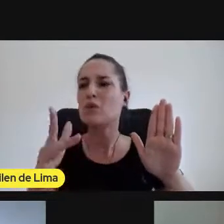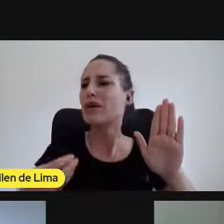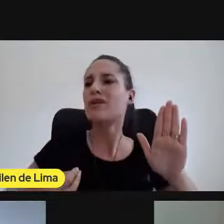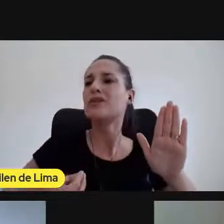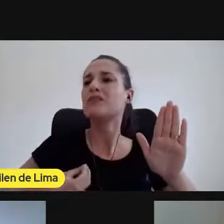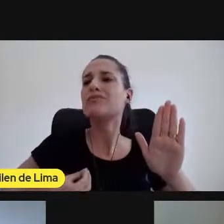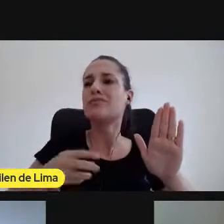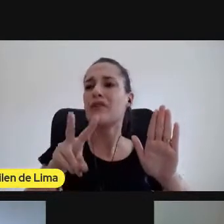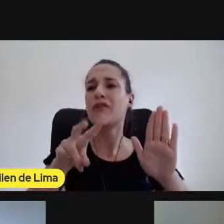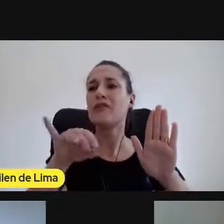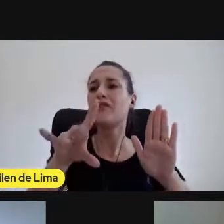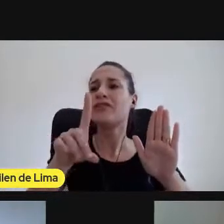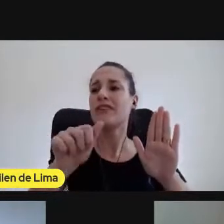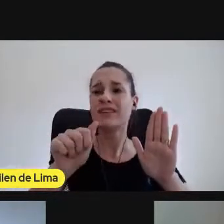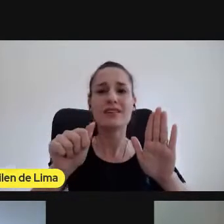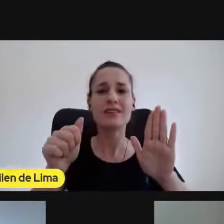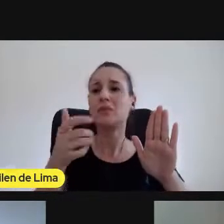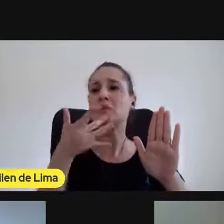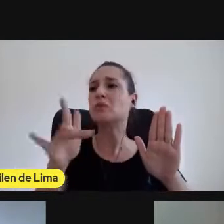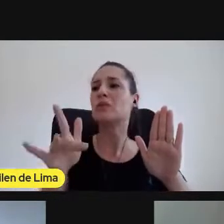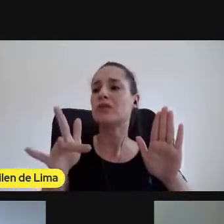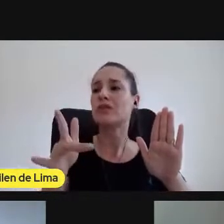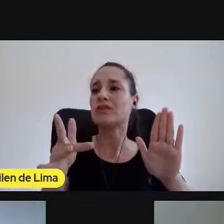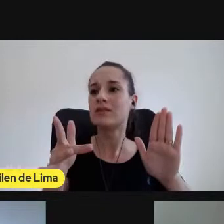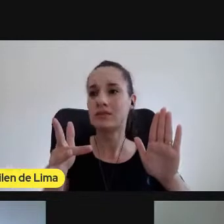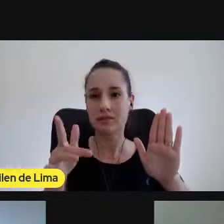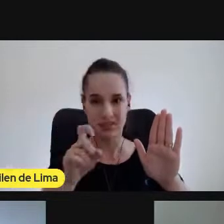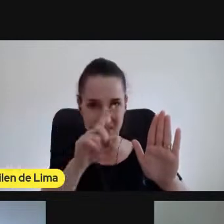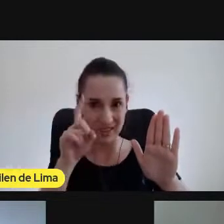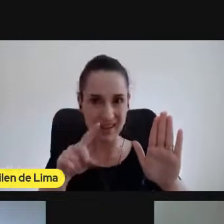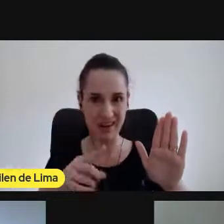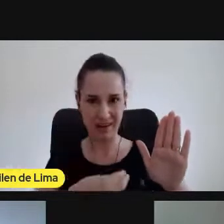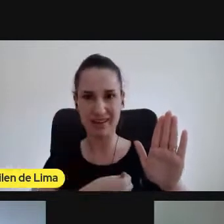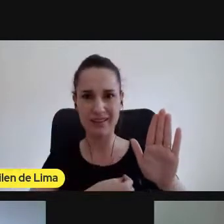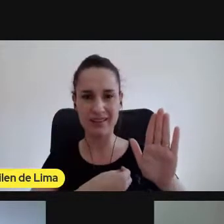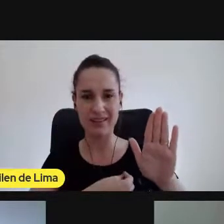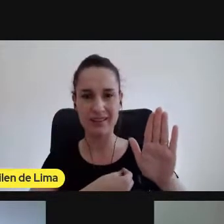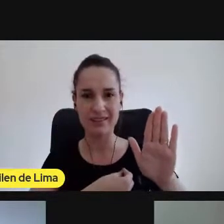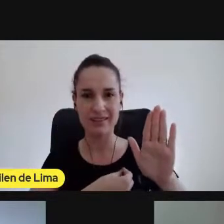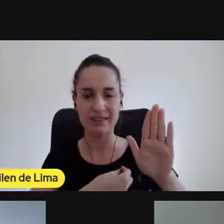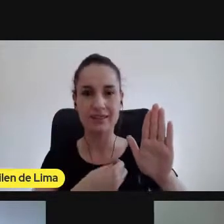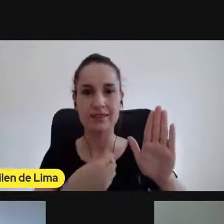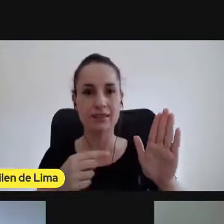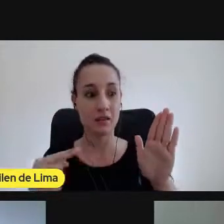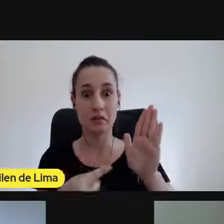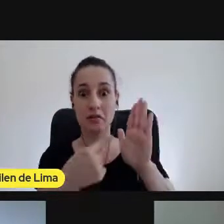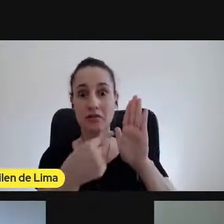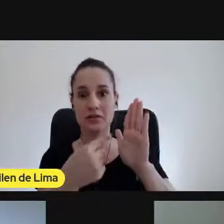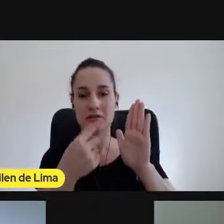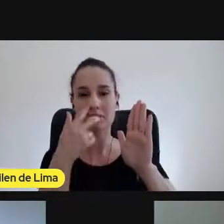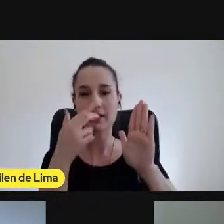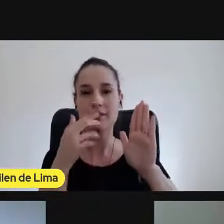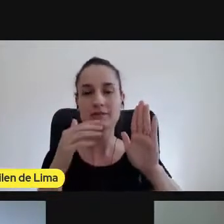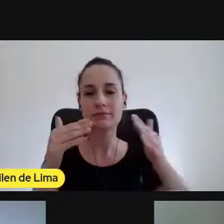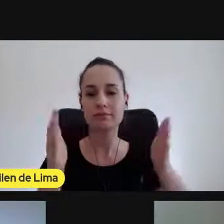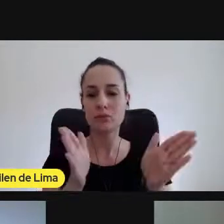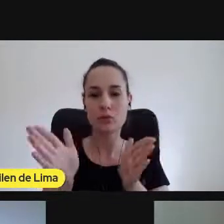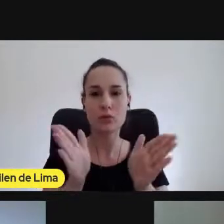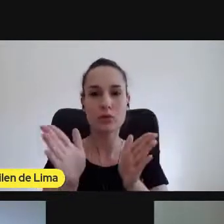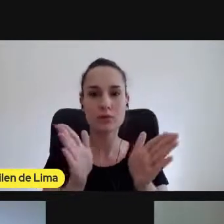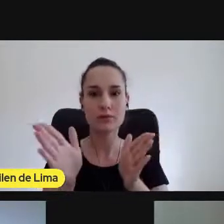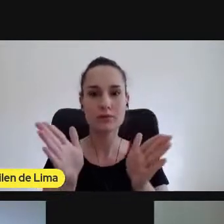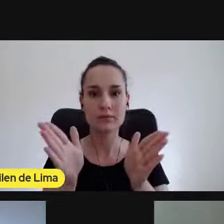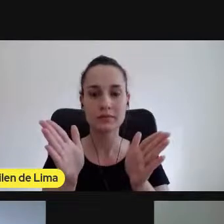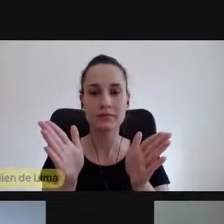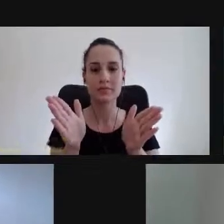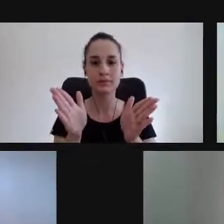E eu sinto que nesse livro parece muito esse intervalo, né? De você perceber que